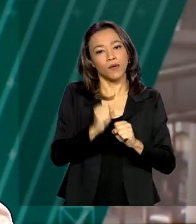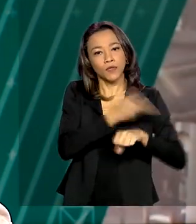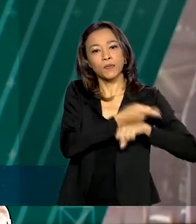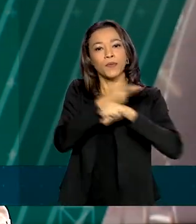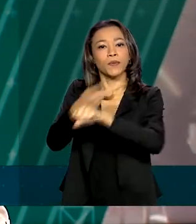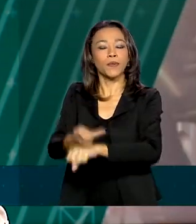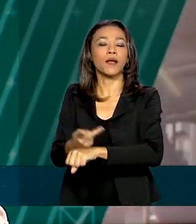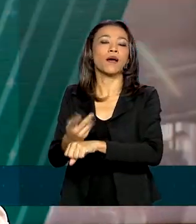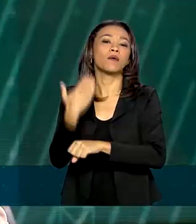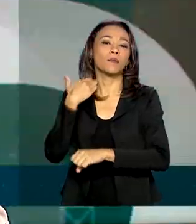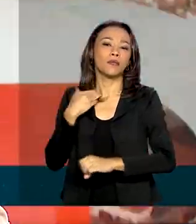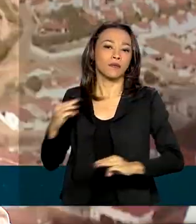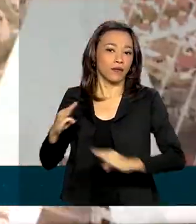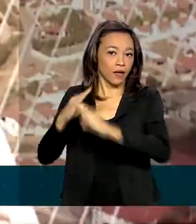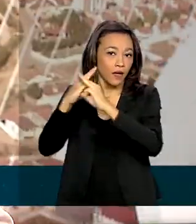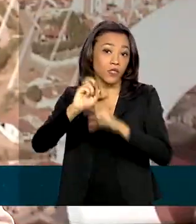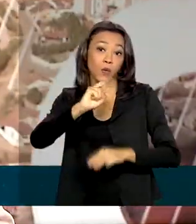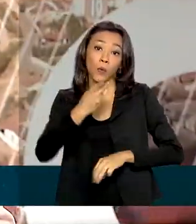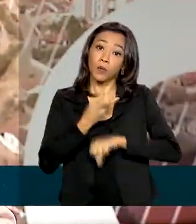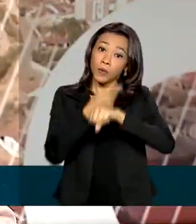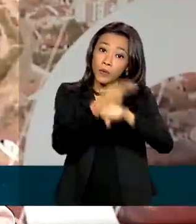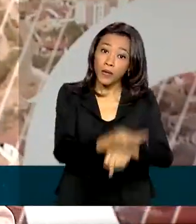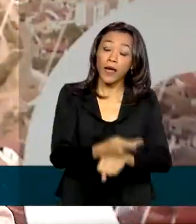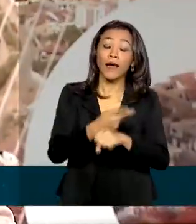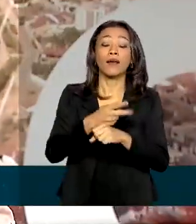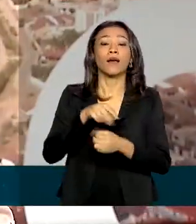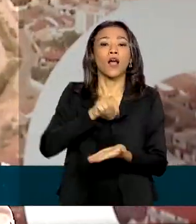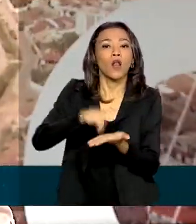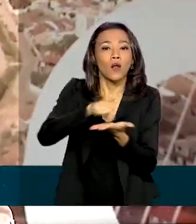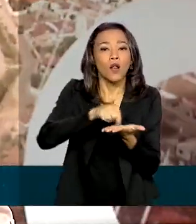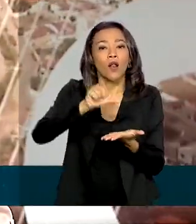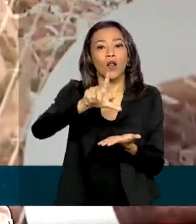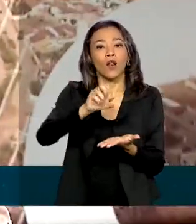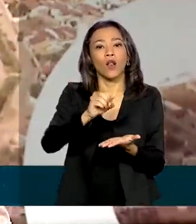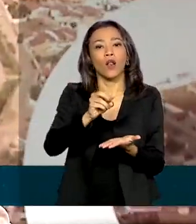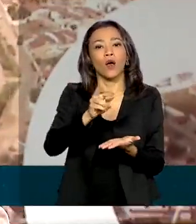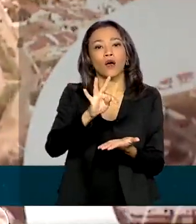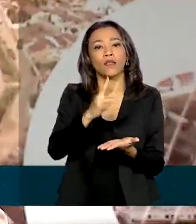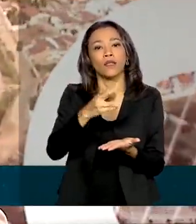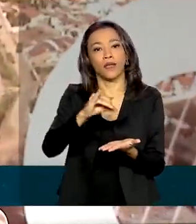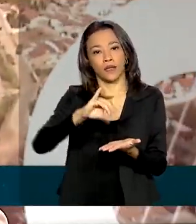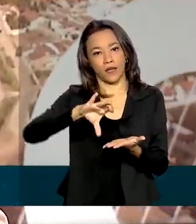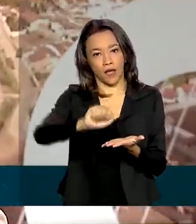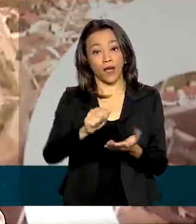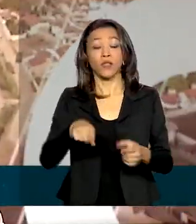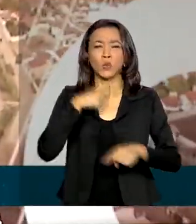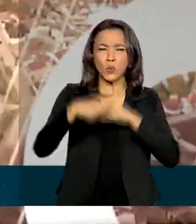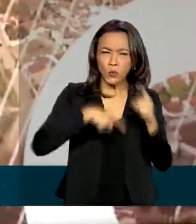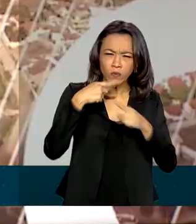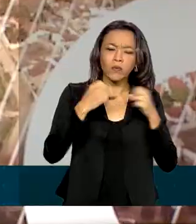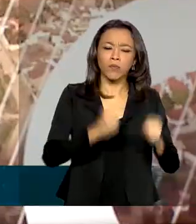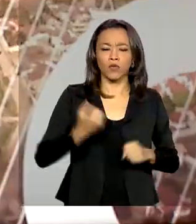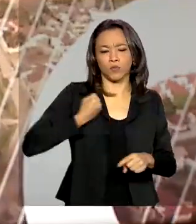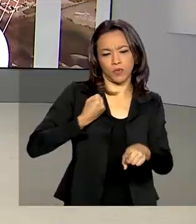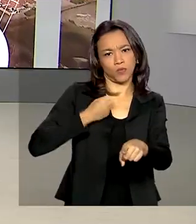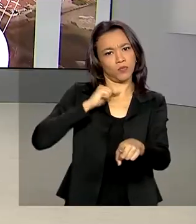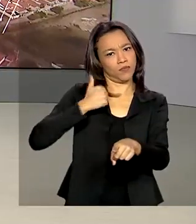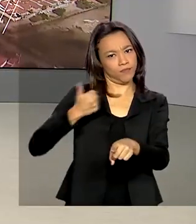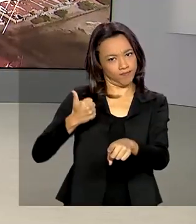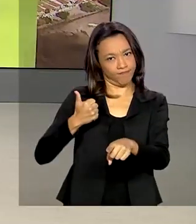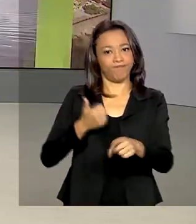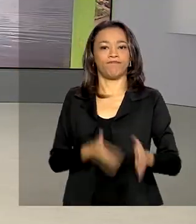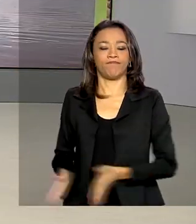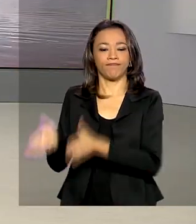inscrição nas agências da caixa ou em casas lotéricas as dúvidas podem ser tiradas também pela central 111